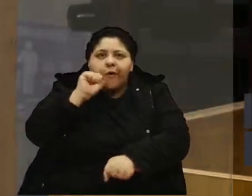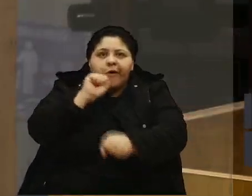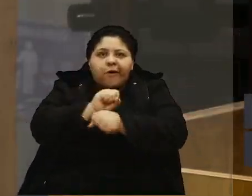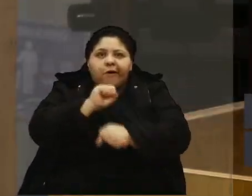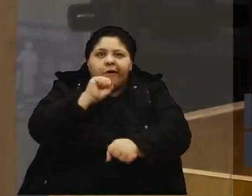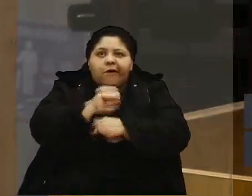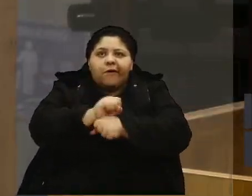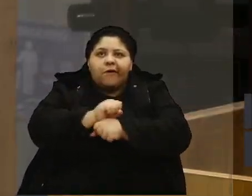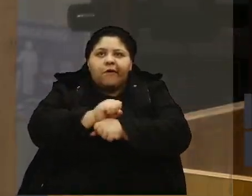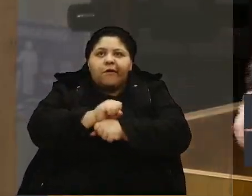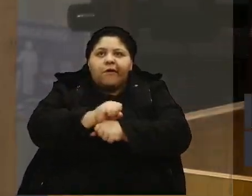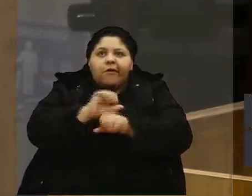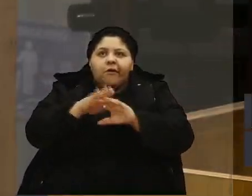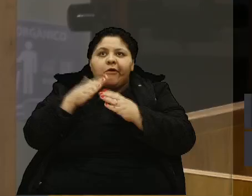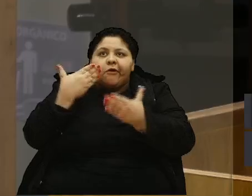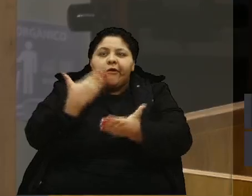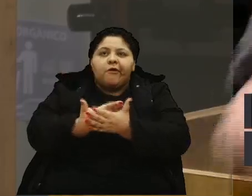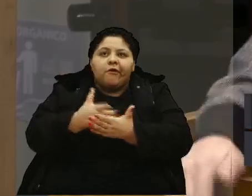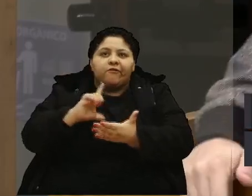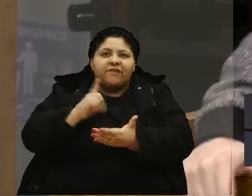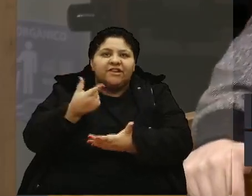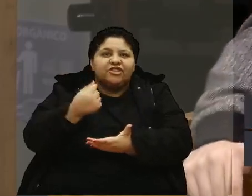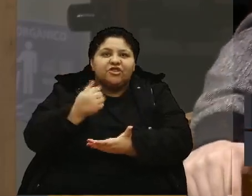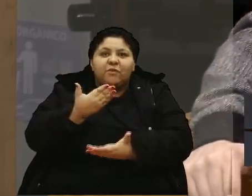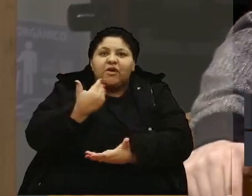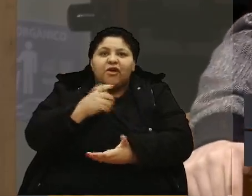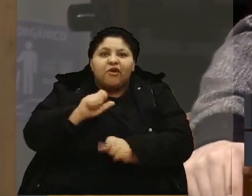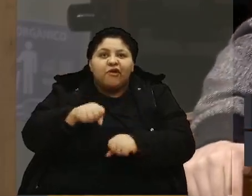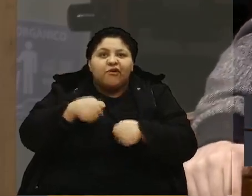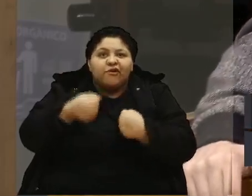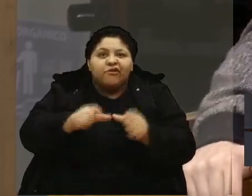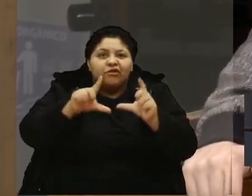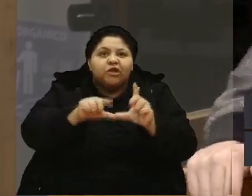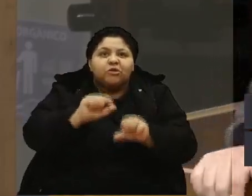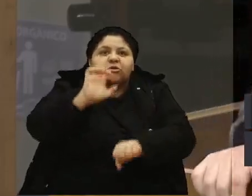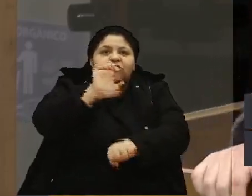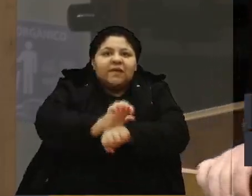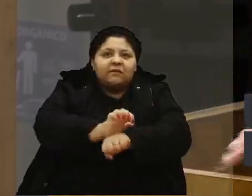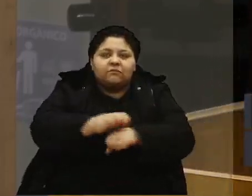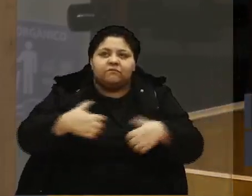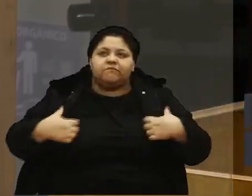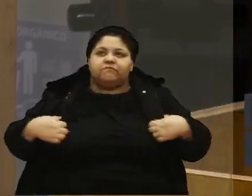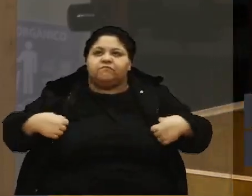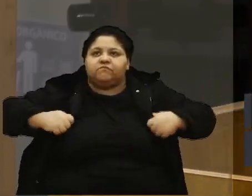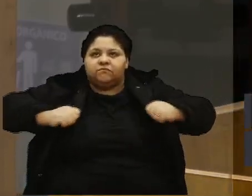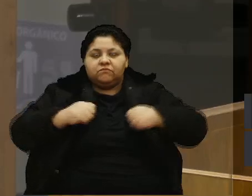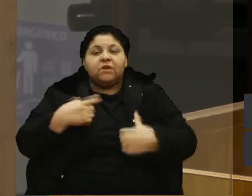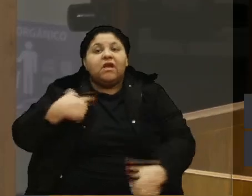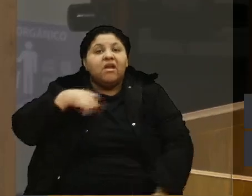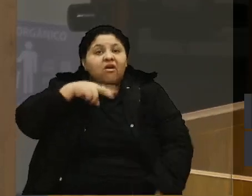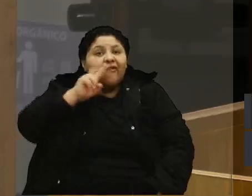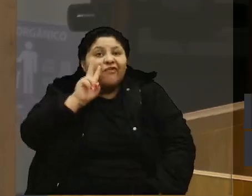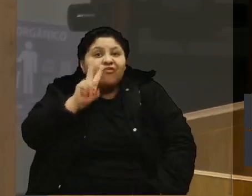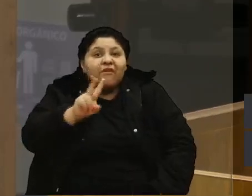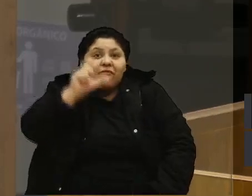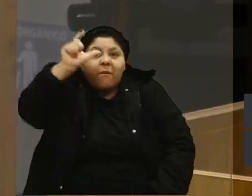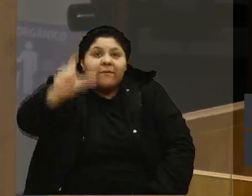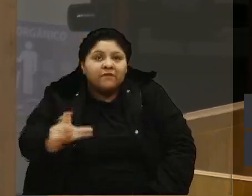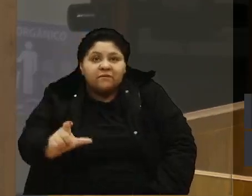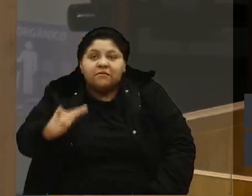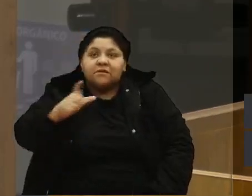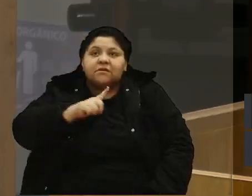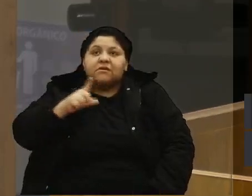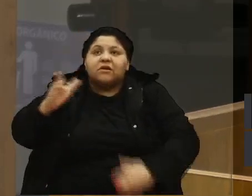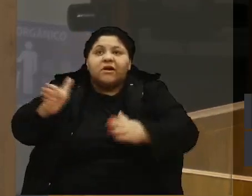uma creche pública e não tem dinheiro nem para comer defender a redução do Estado. Eu nunca vi alguém que não